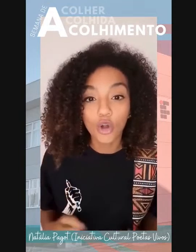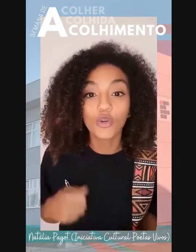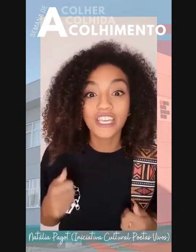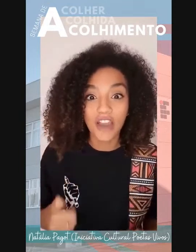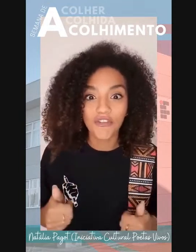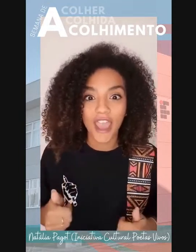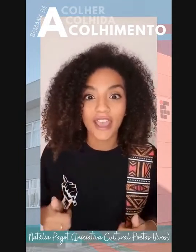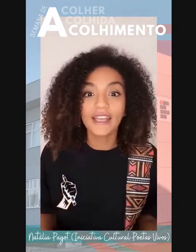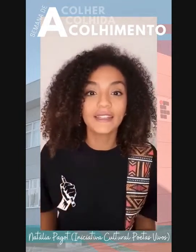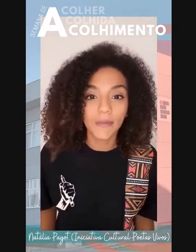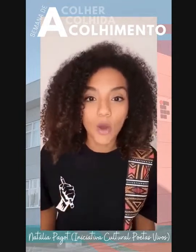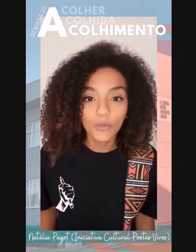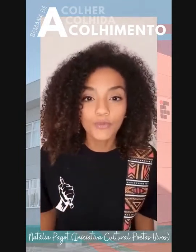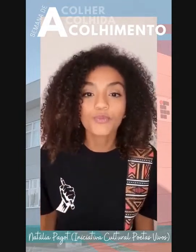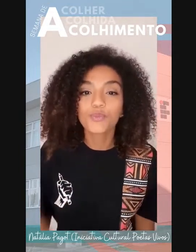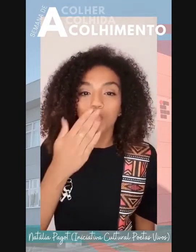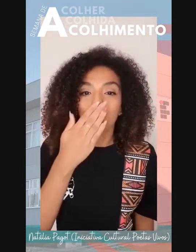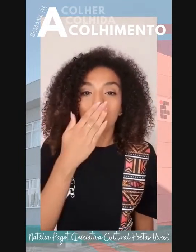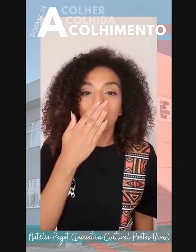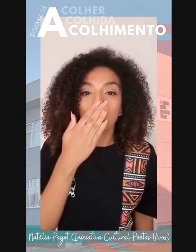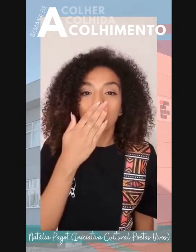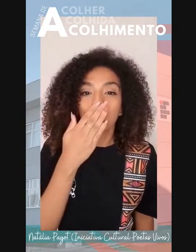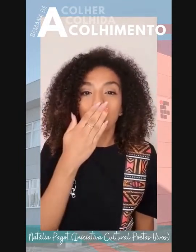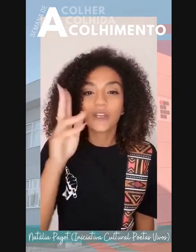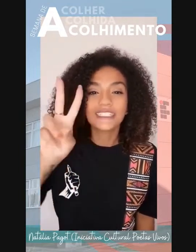mantenham o foco e a fé, tá bom?